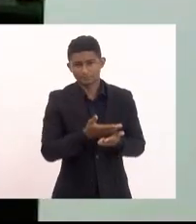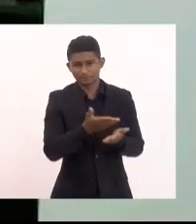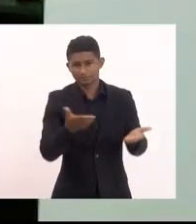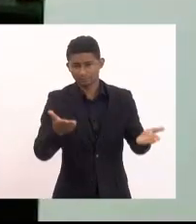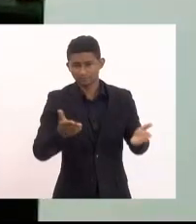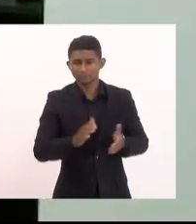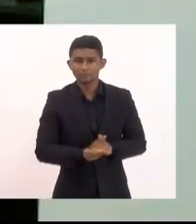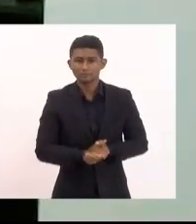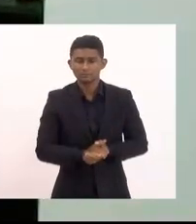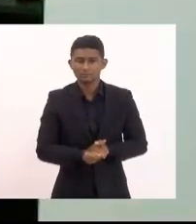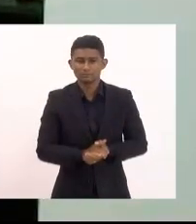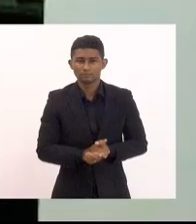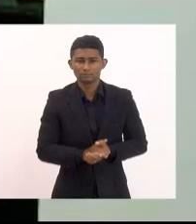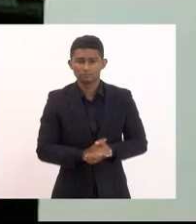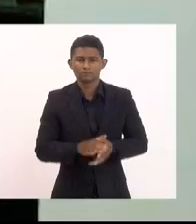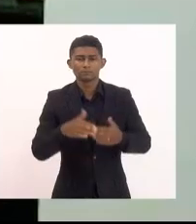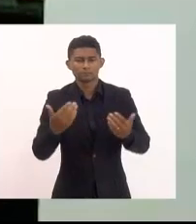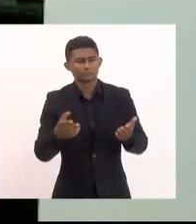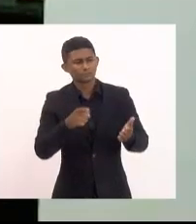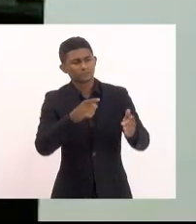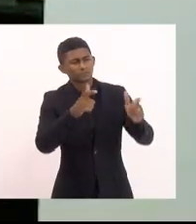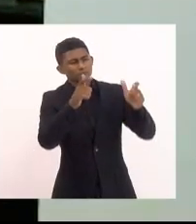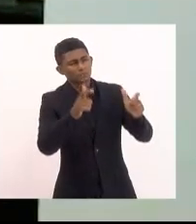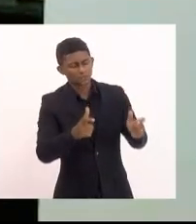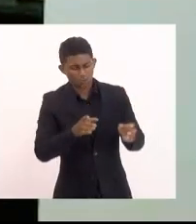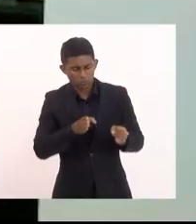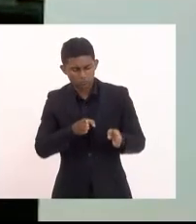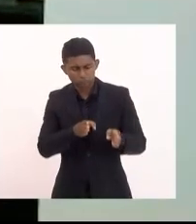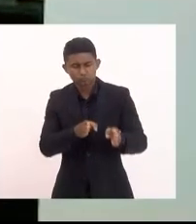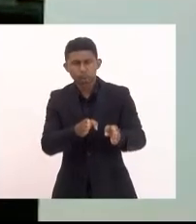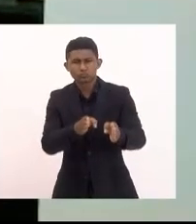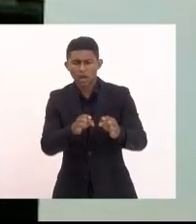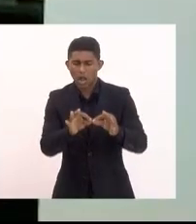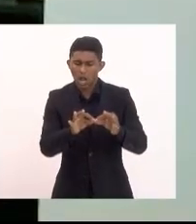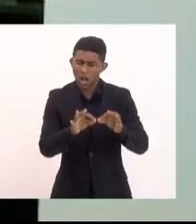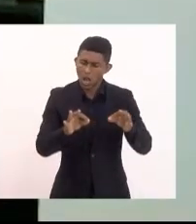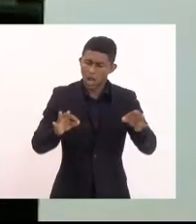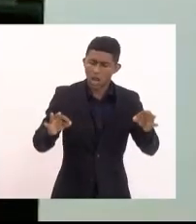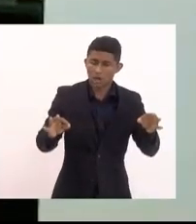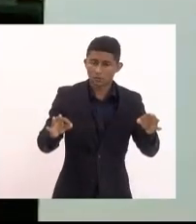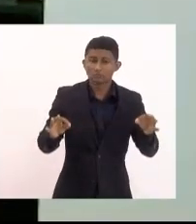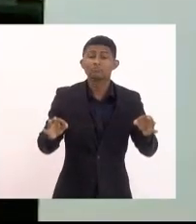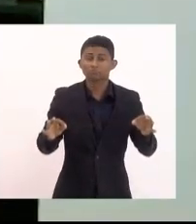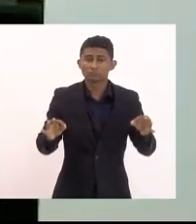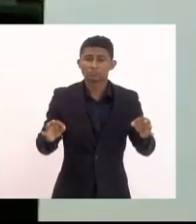esta faixa, a largura da mesma, compete